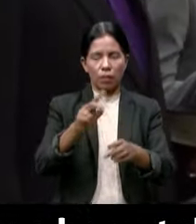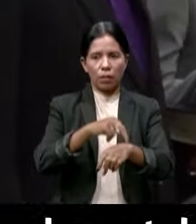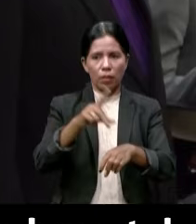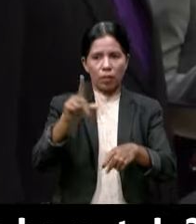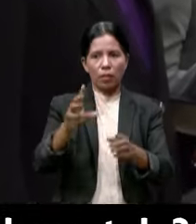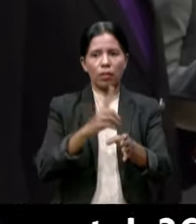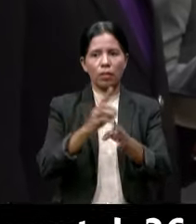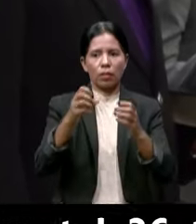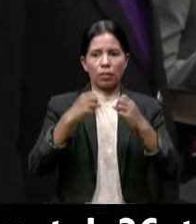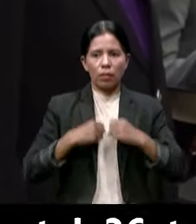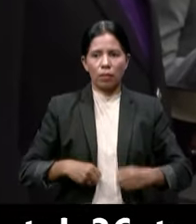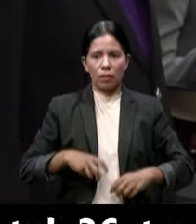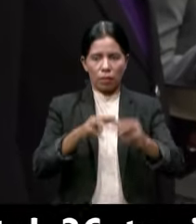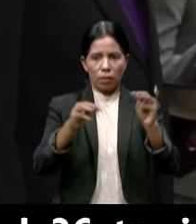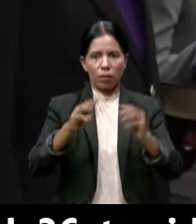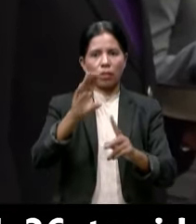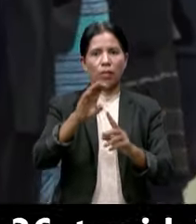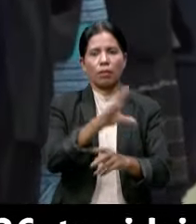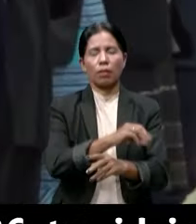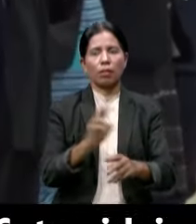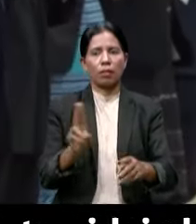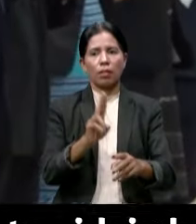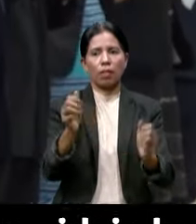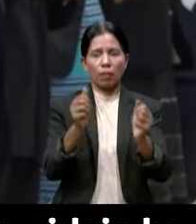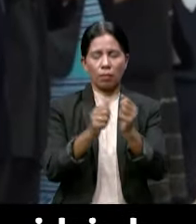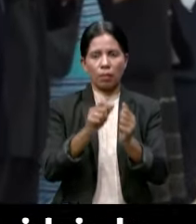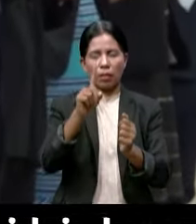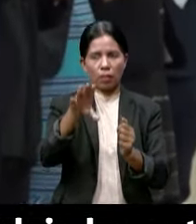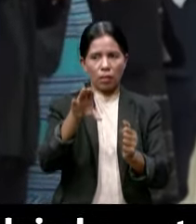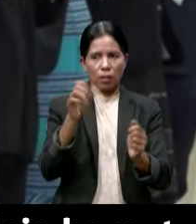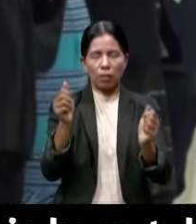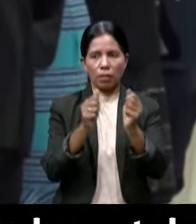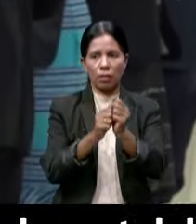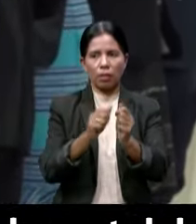diretor Saúde Município no chefe unidade, Hamutu Katu Sidaresen, onde substitui